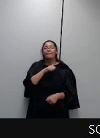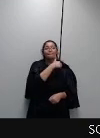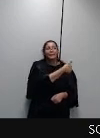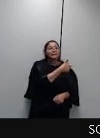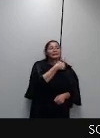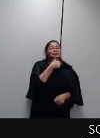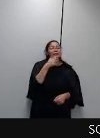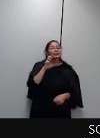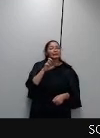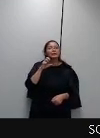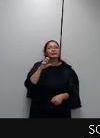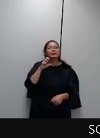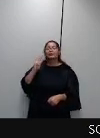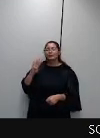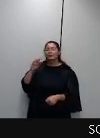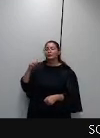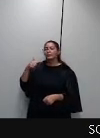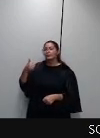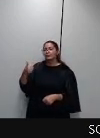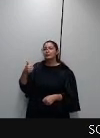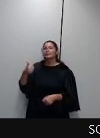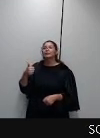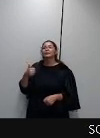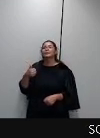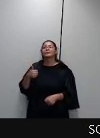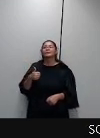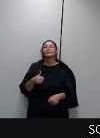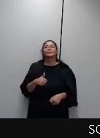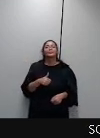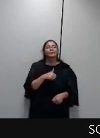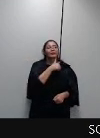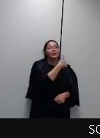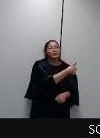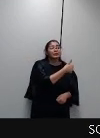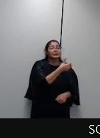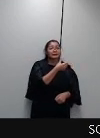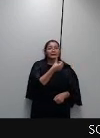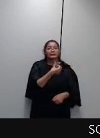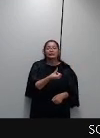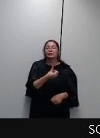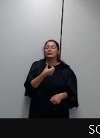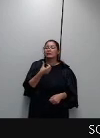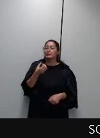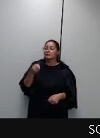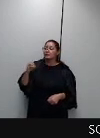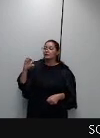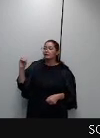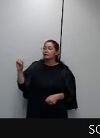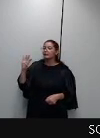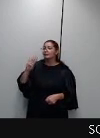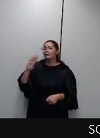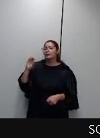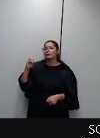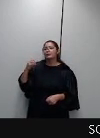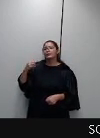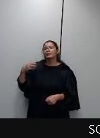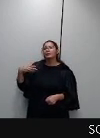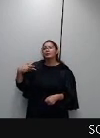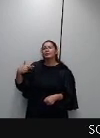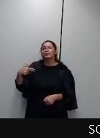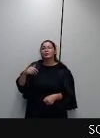751 e barcos declaração lolesp 1600 412 embaixo declaração no RMS